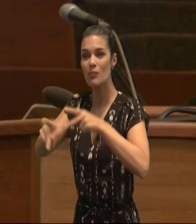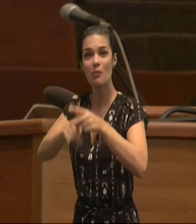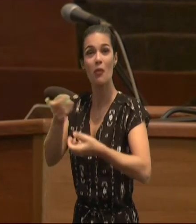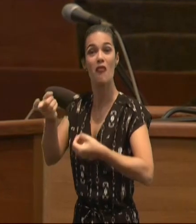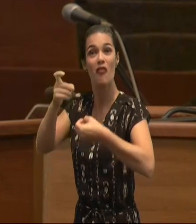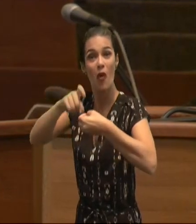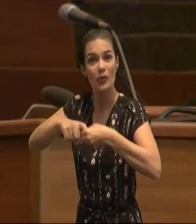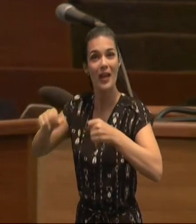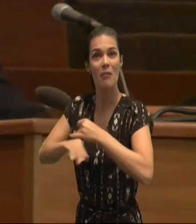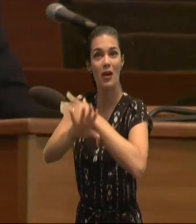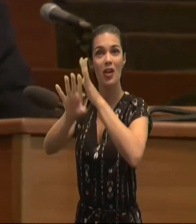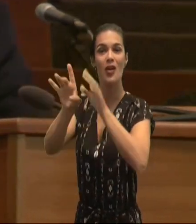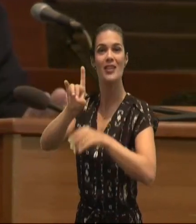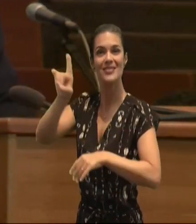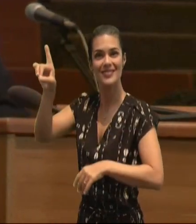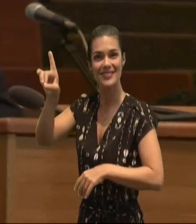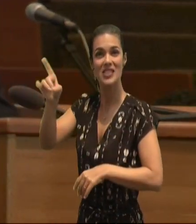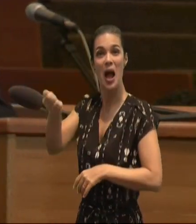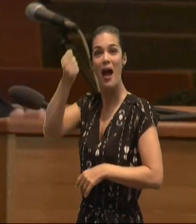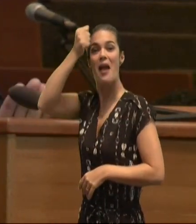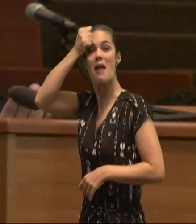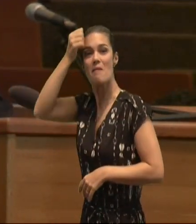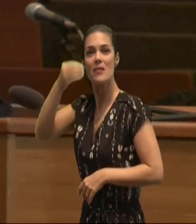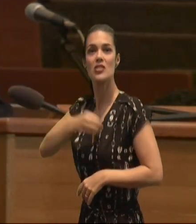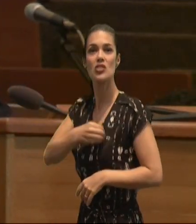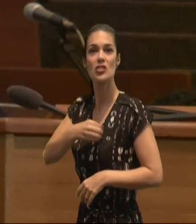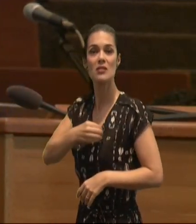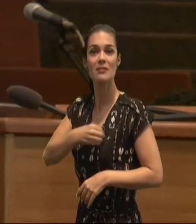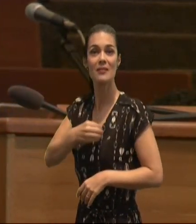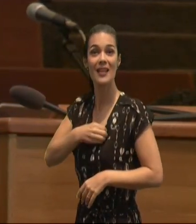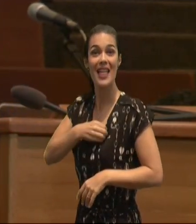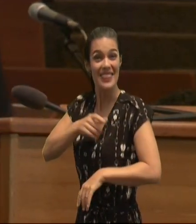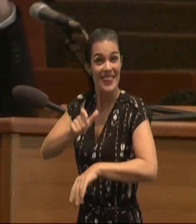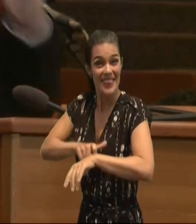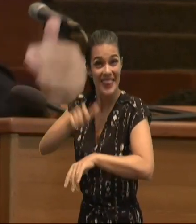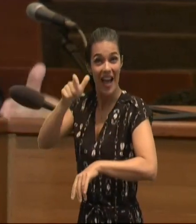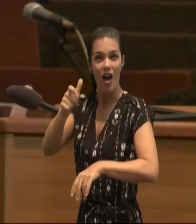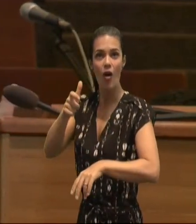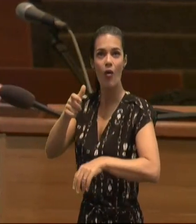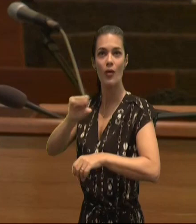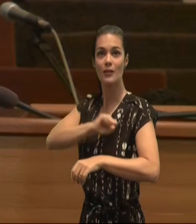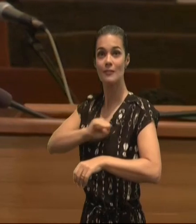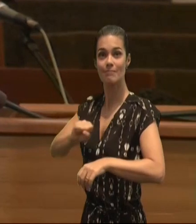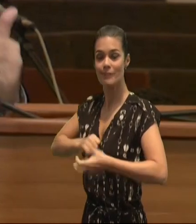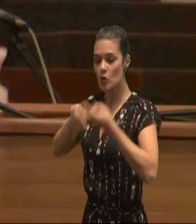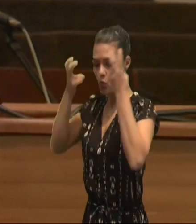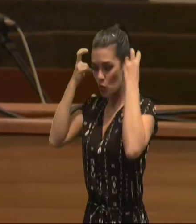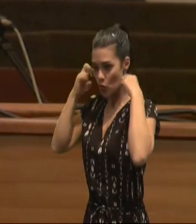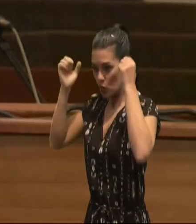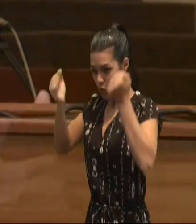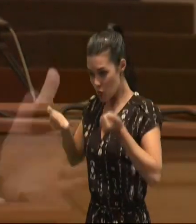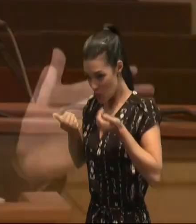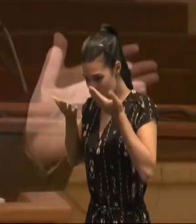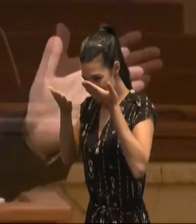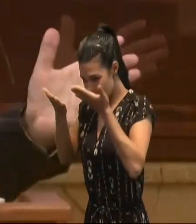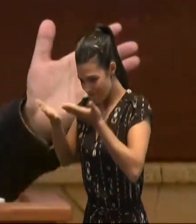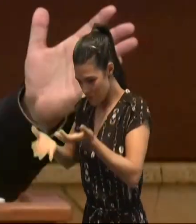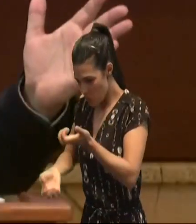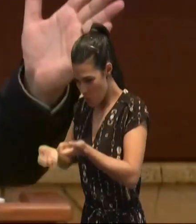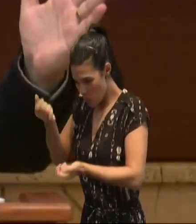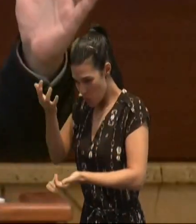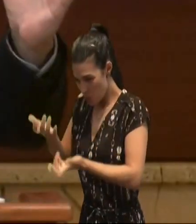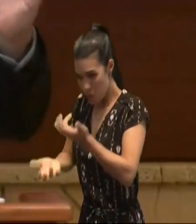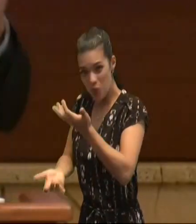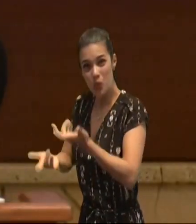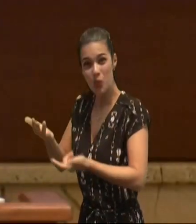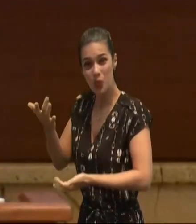do Senhor, diz aqui o verso de número 10, que ele então oferece sacrifício queimado, ele adora, ele começa novamente a